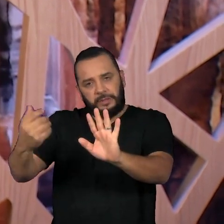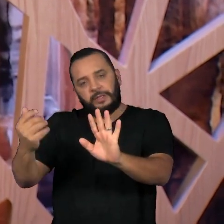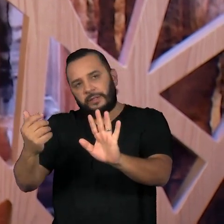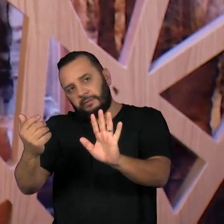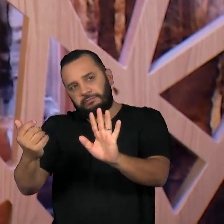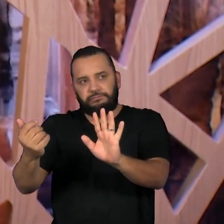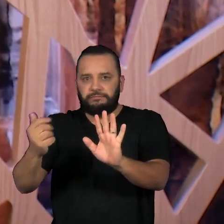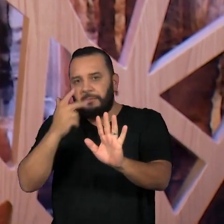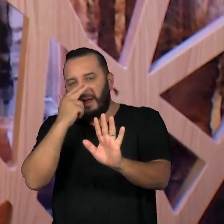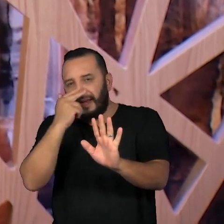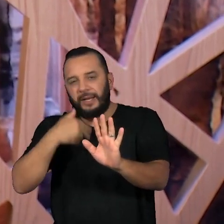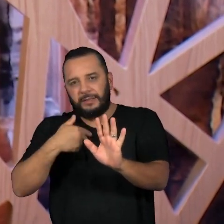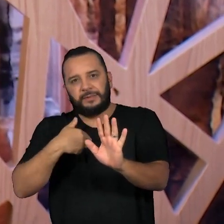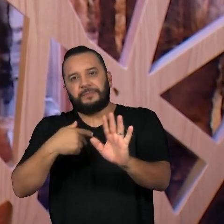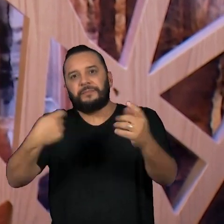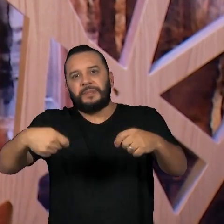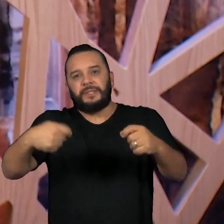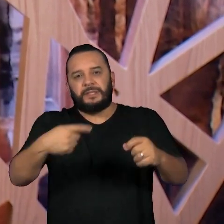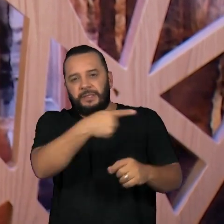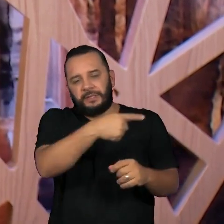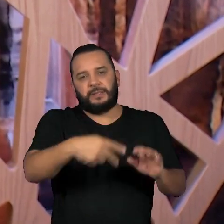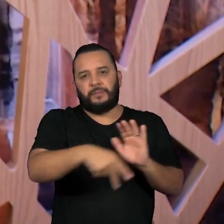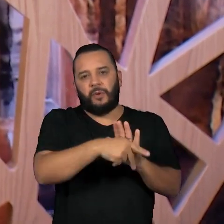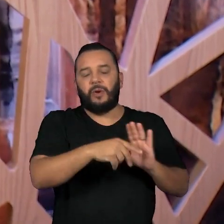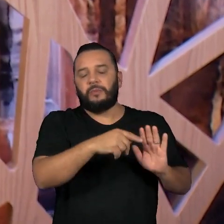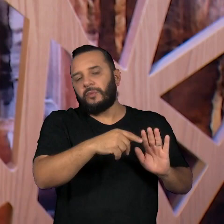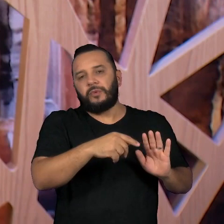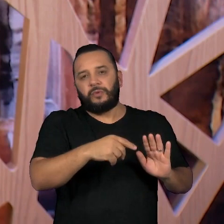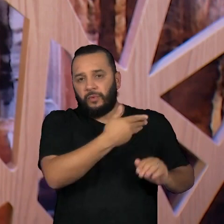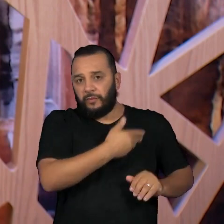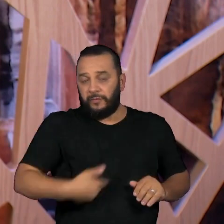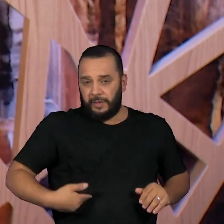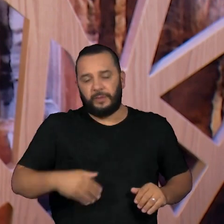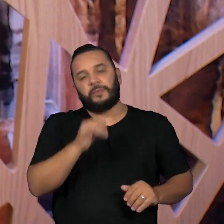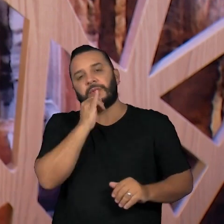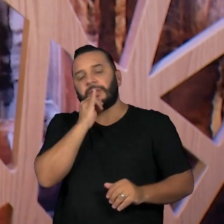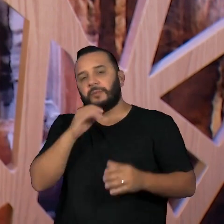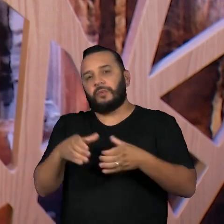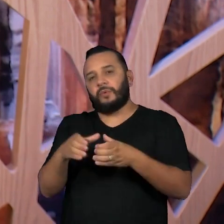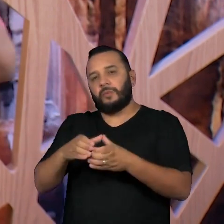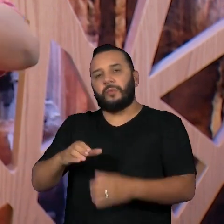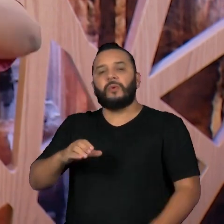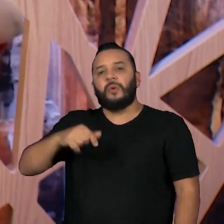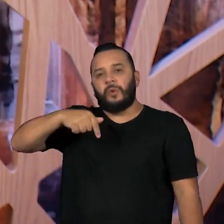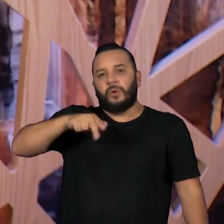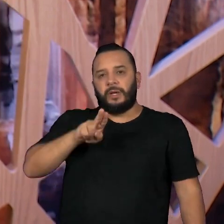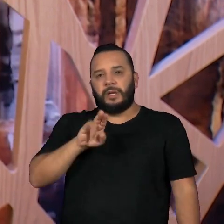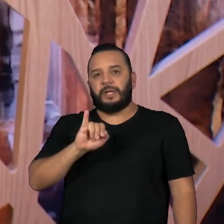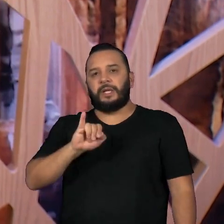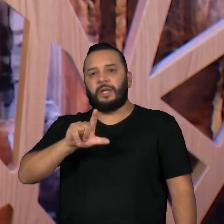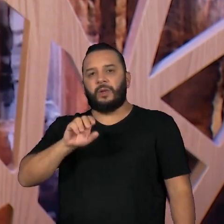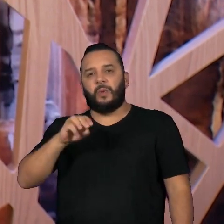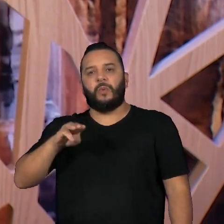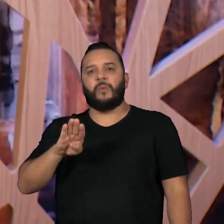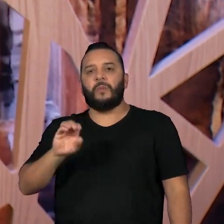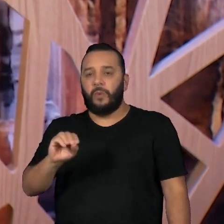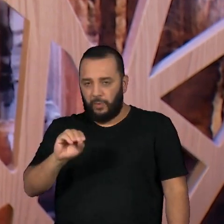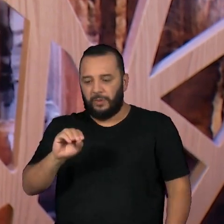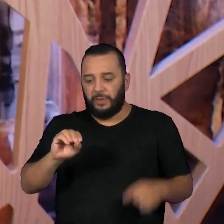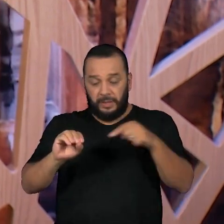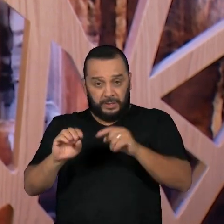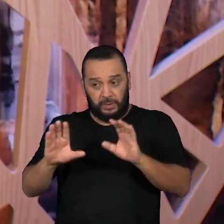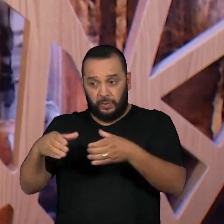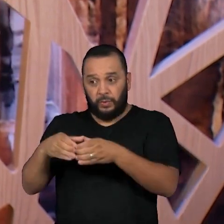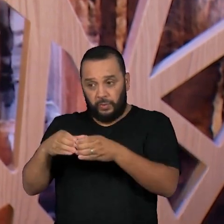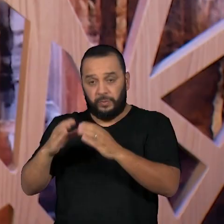falou aqui, por exemplo, do coletivo da Mandata Quilombo, que teve um papel fundamental junto com outros coletivos